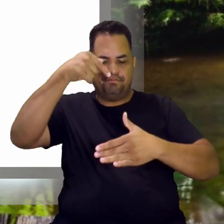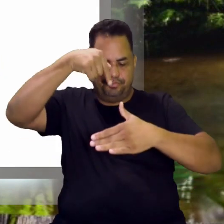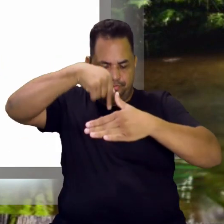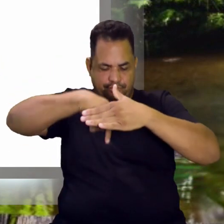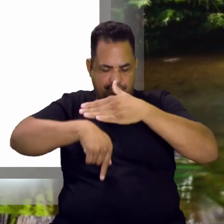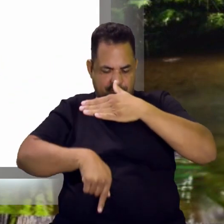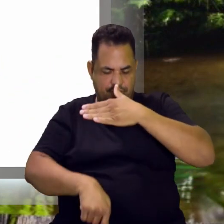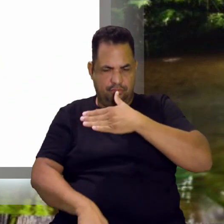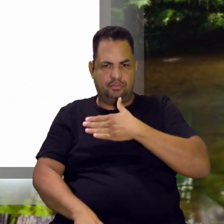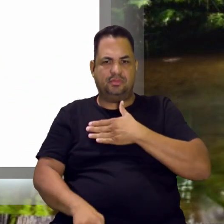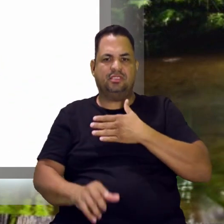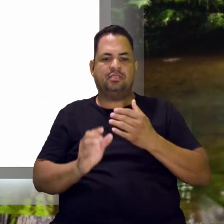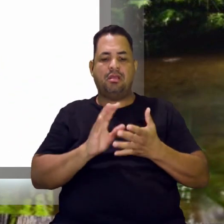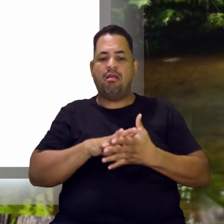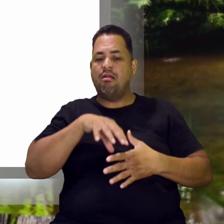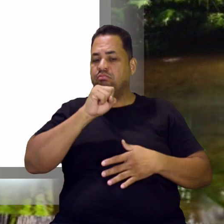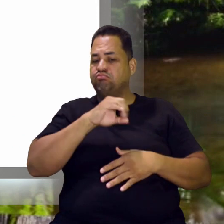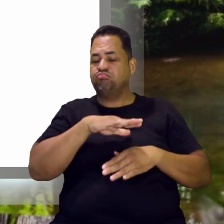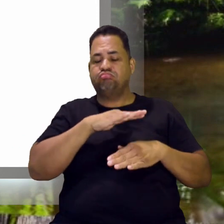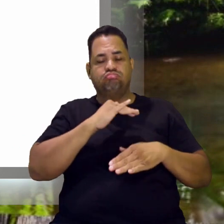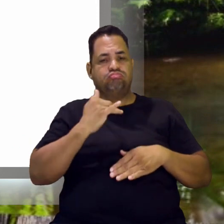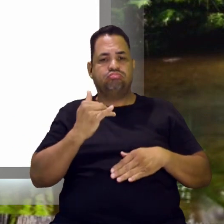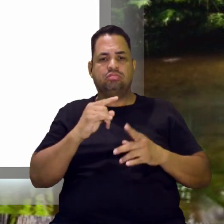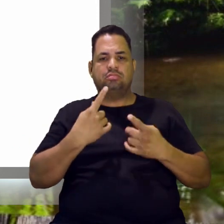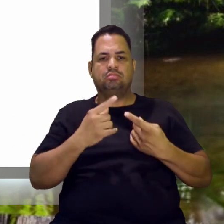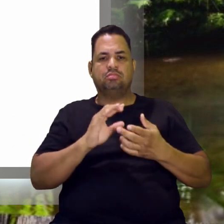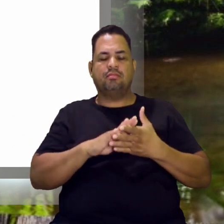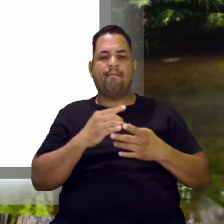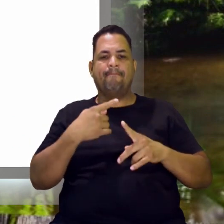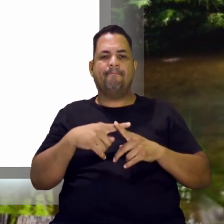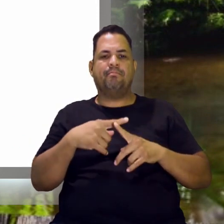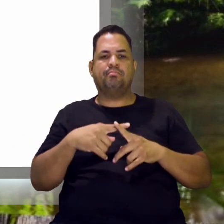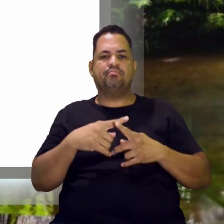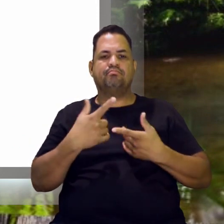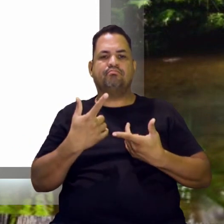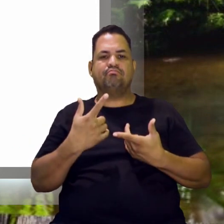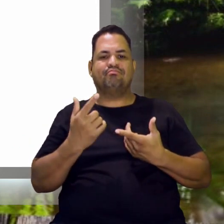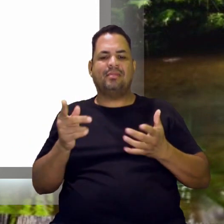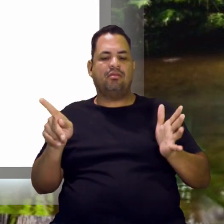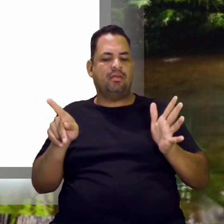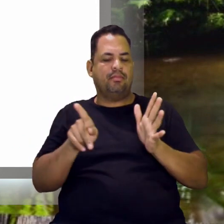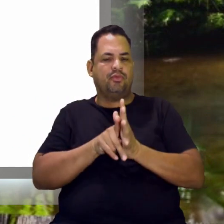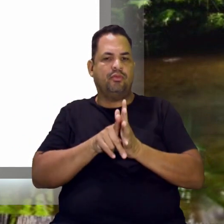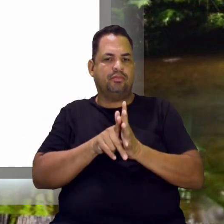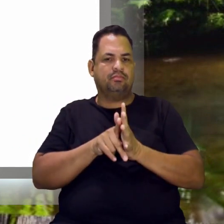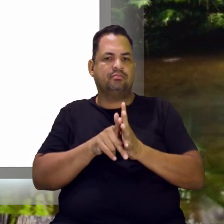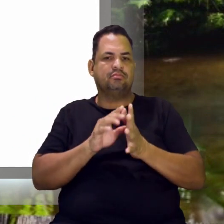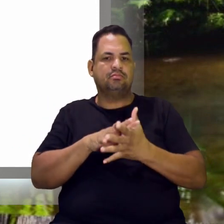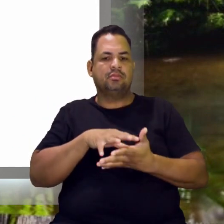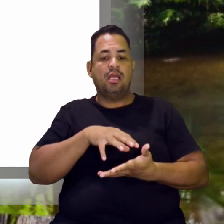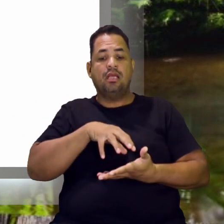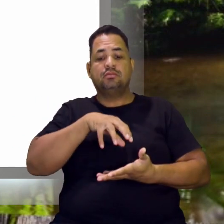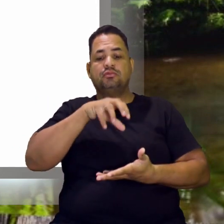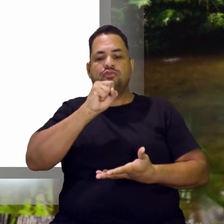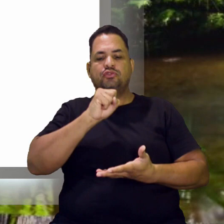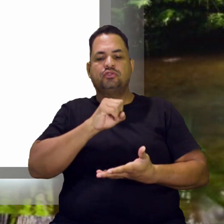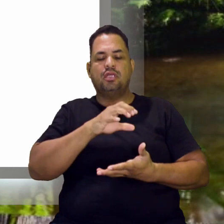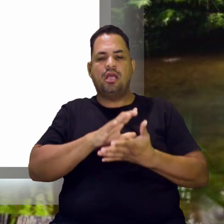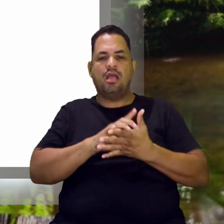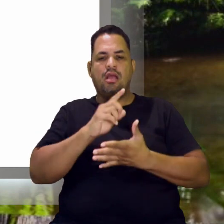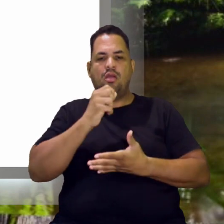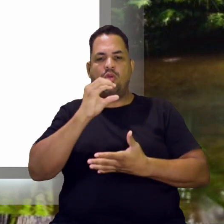for tentar respirar, a gente vai se afogar, porque o nosso trato respiratório ele não é especializado em retirar o oxigênio da